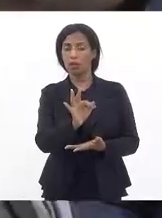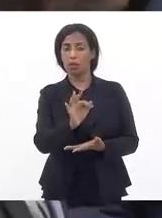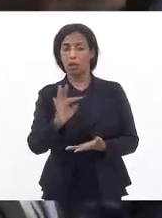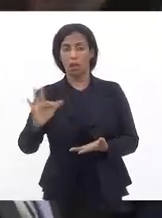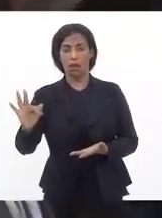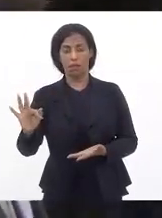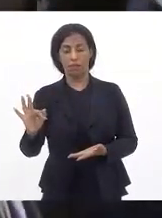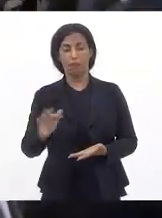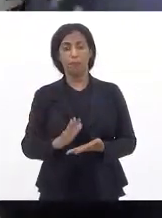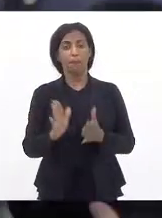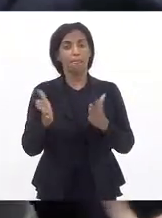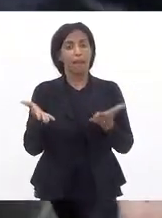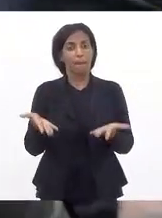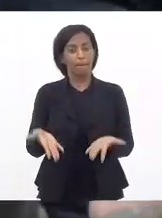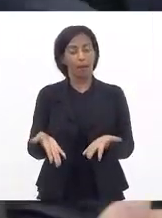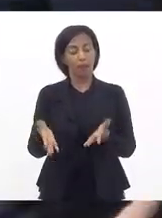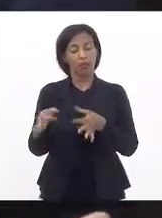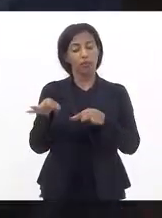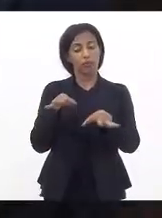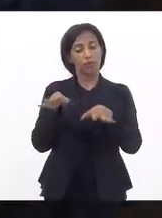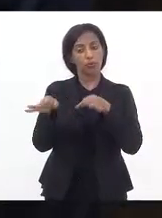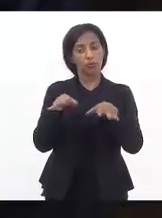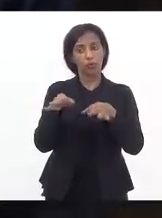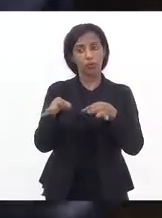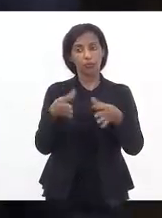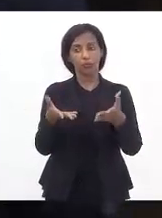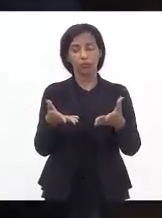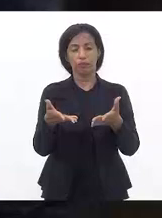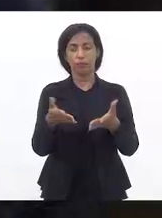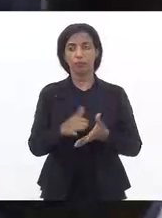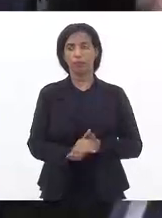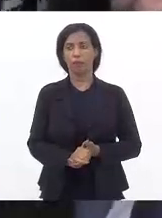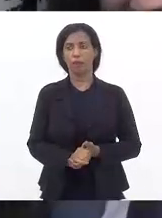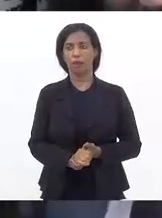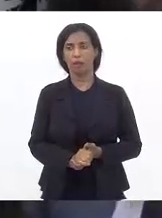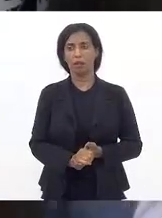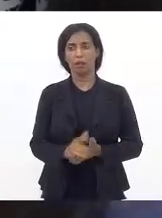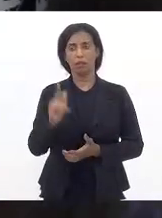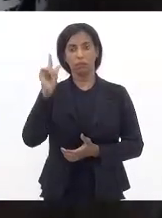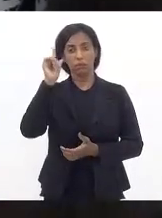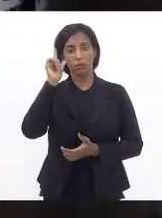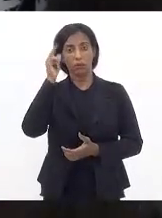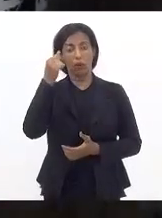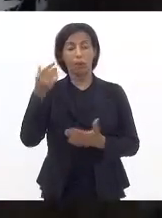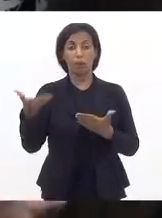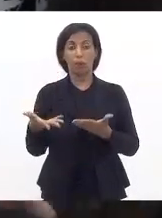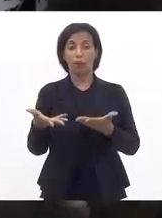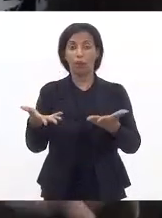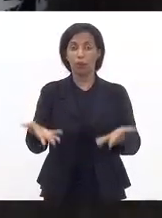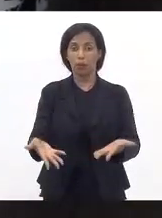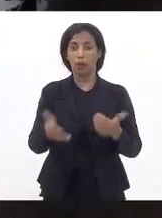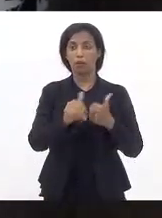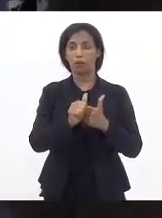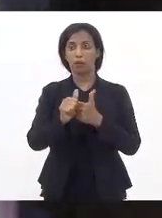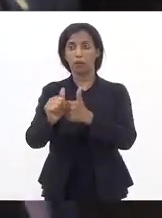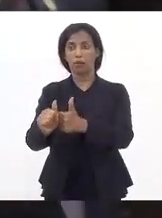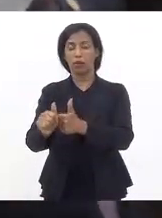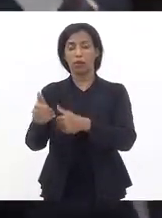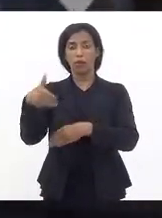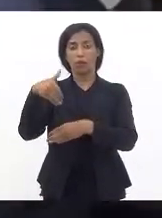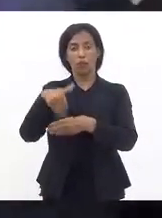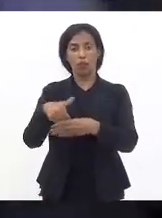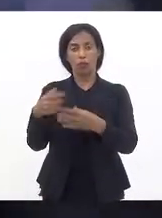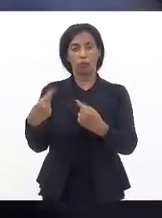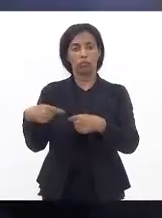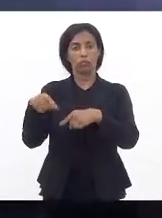mas é de modo de modo dialógico eu vou por enquanto acompanhar o voto